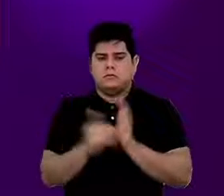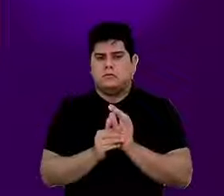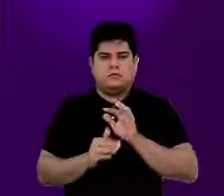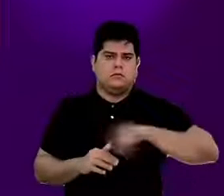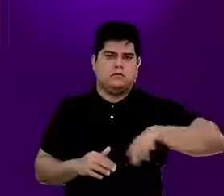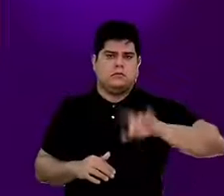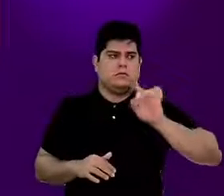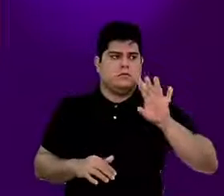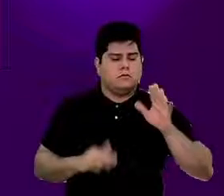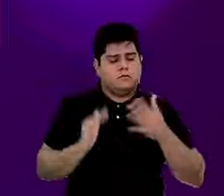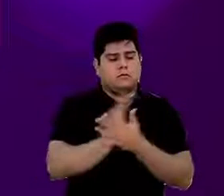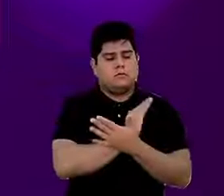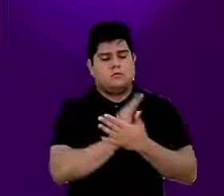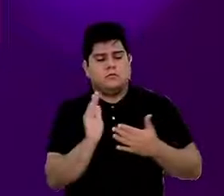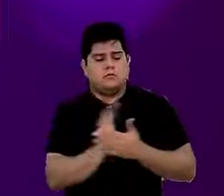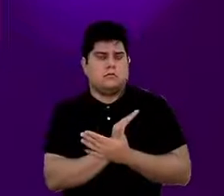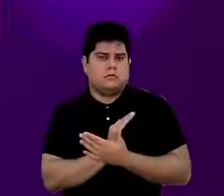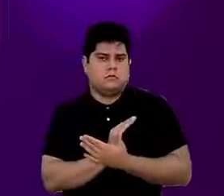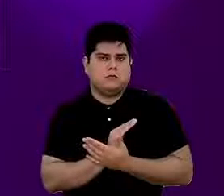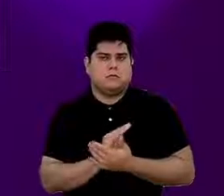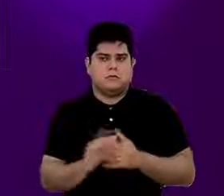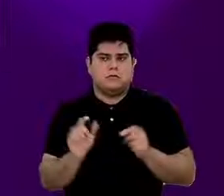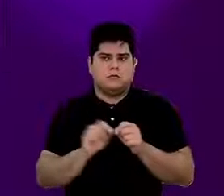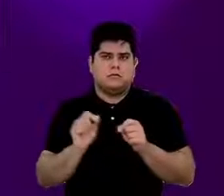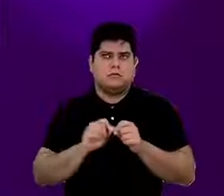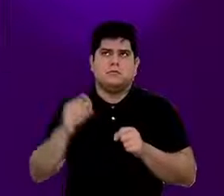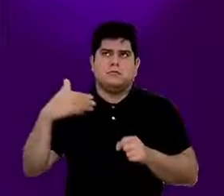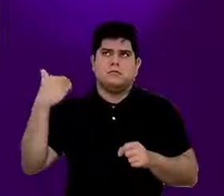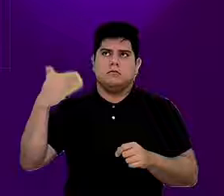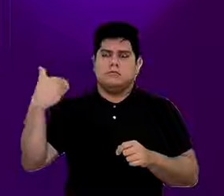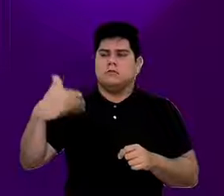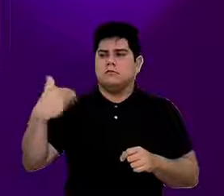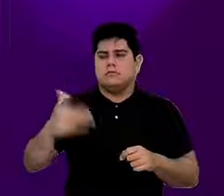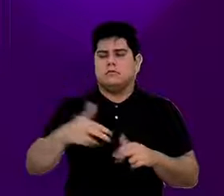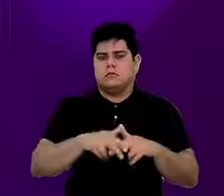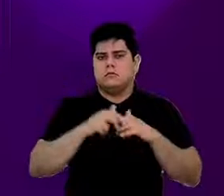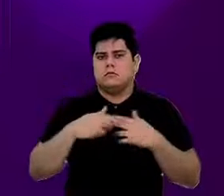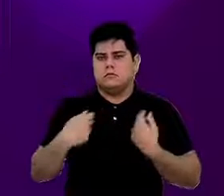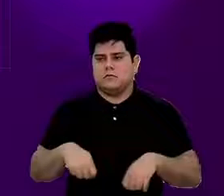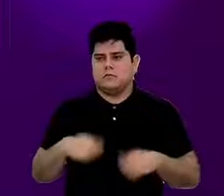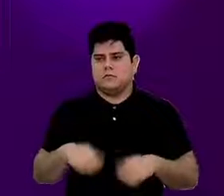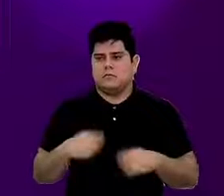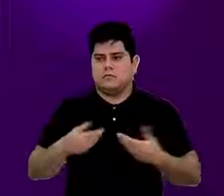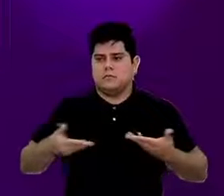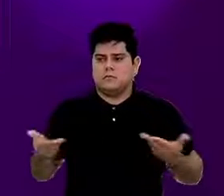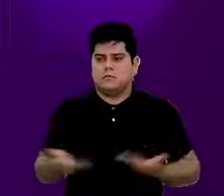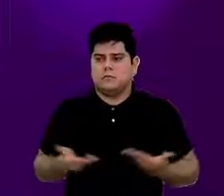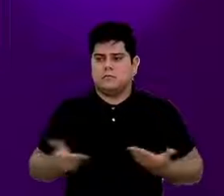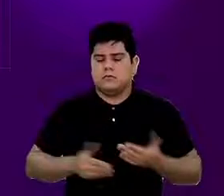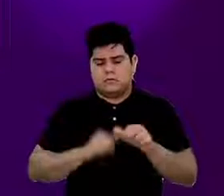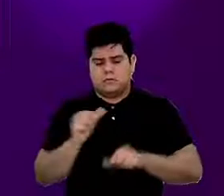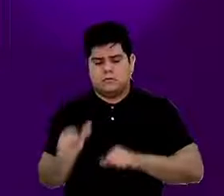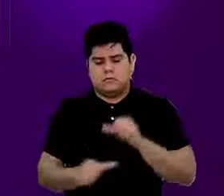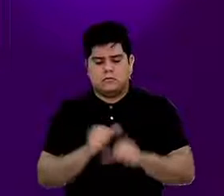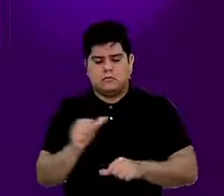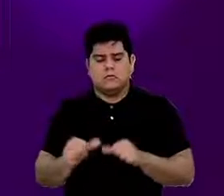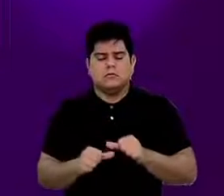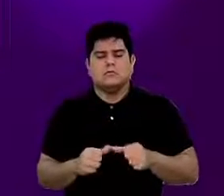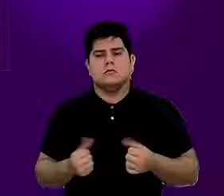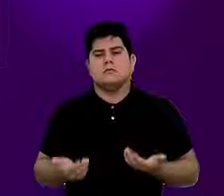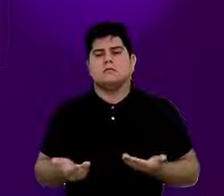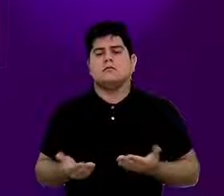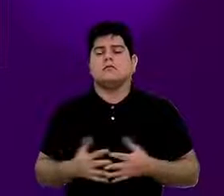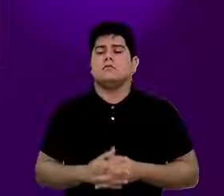apenas as partes, como a gente fez durante muito tempo, dada a necessidade de agora a gente mudar um pouco essa área.